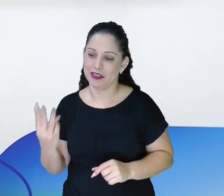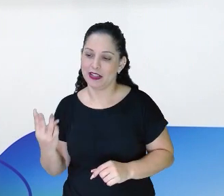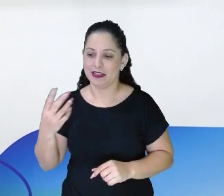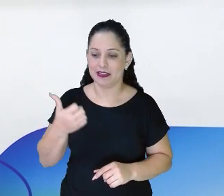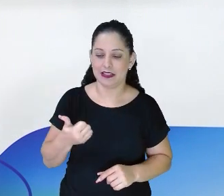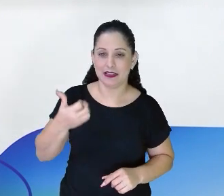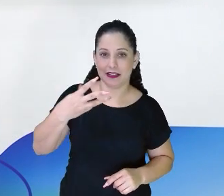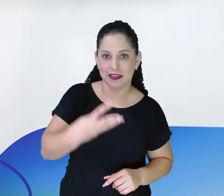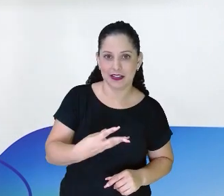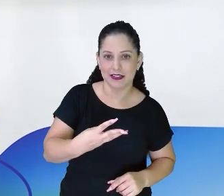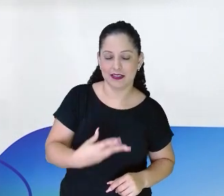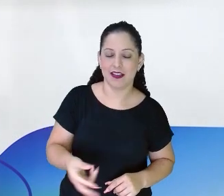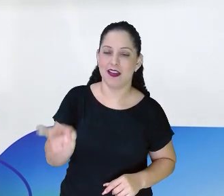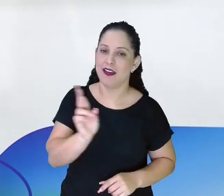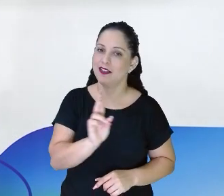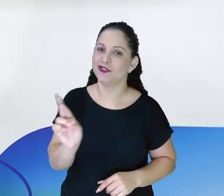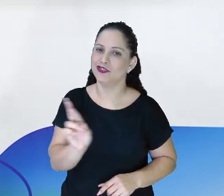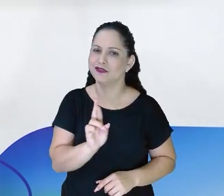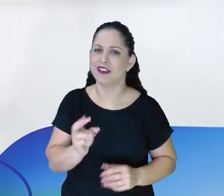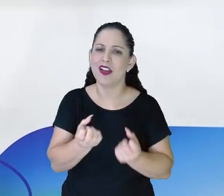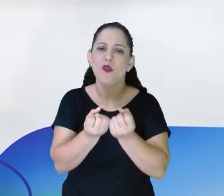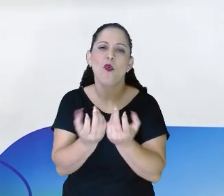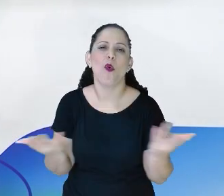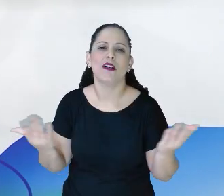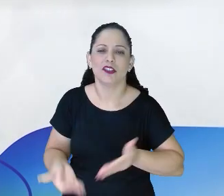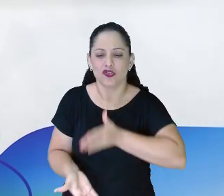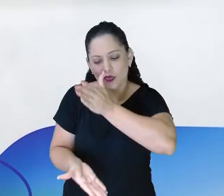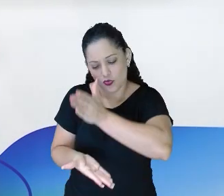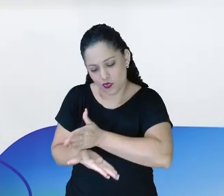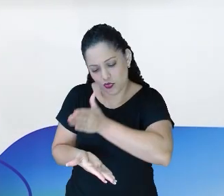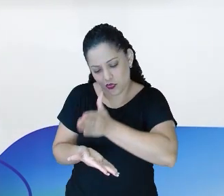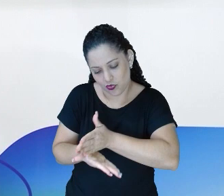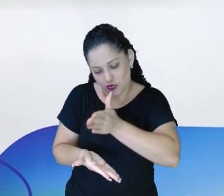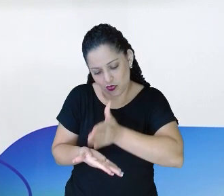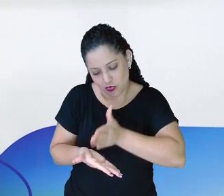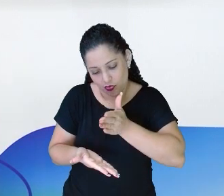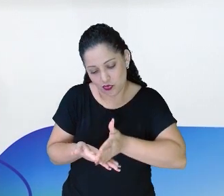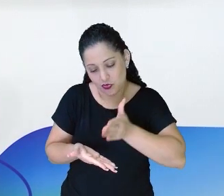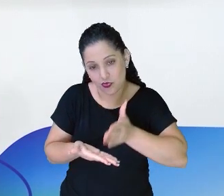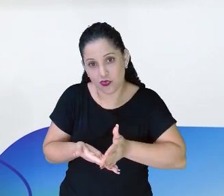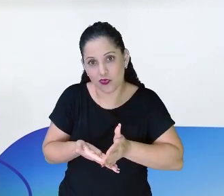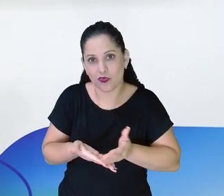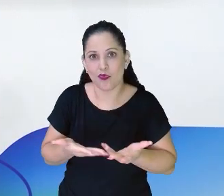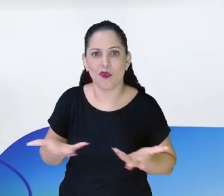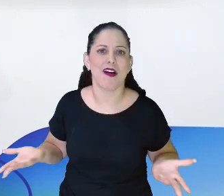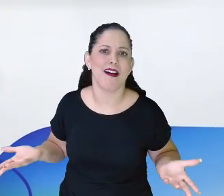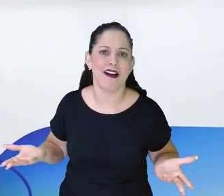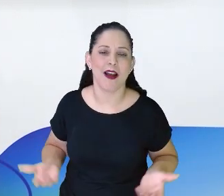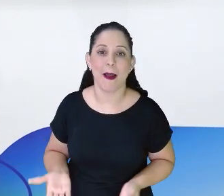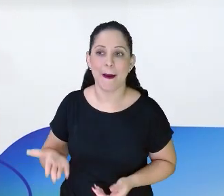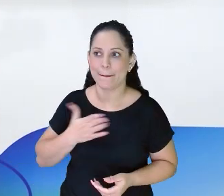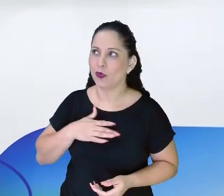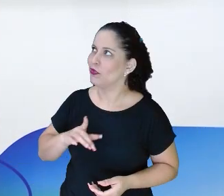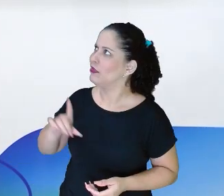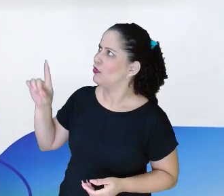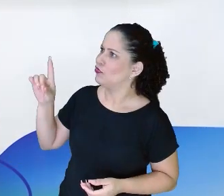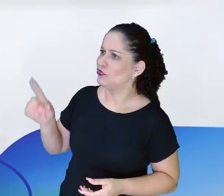313. Em quantas prestações o valor total foi dividido? Meu Deus, que